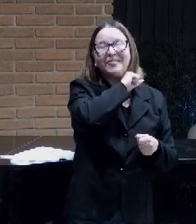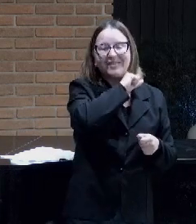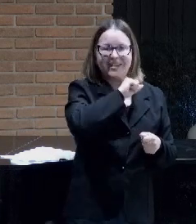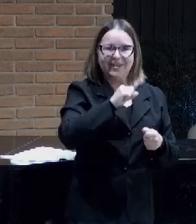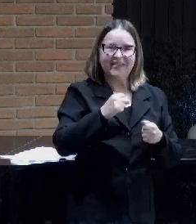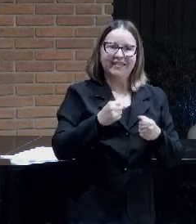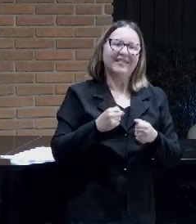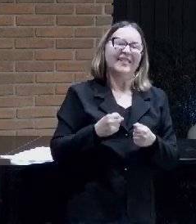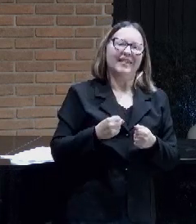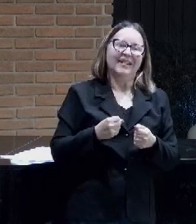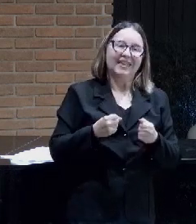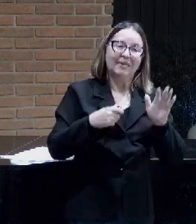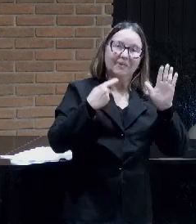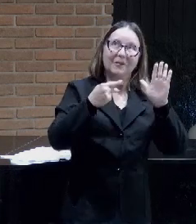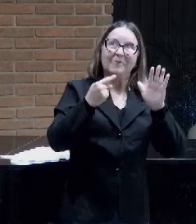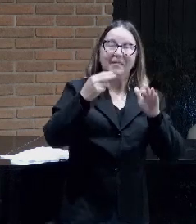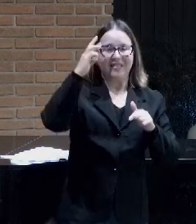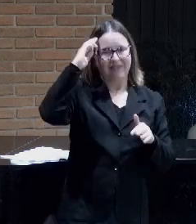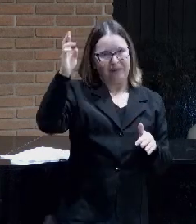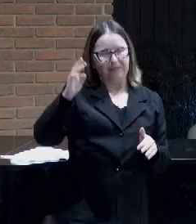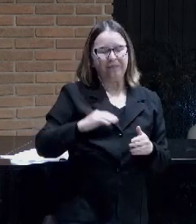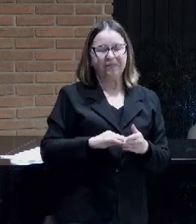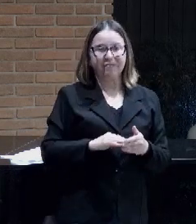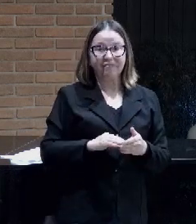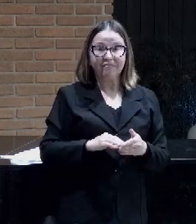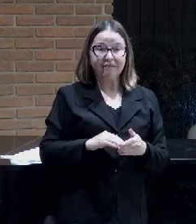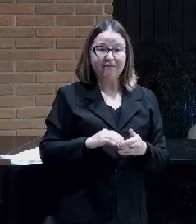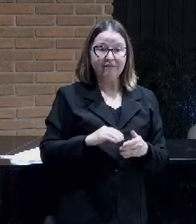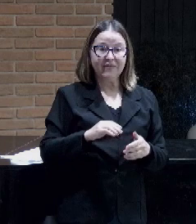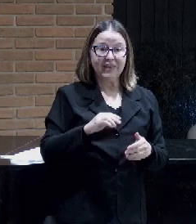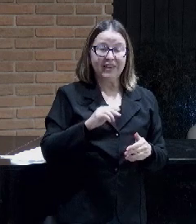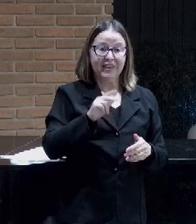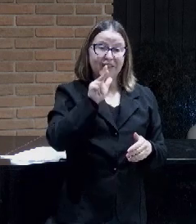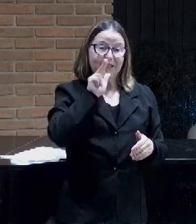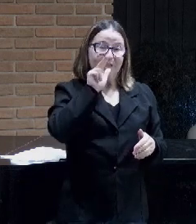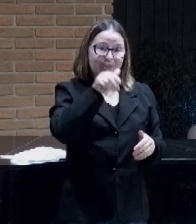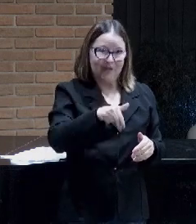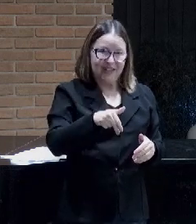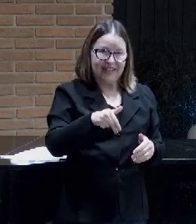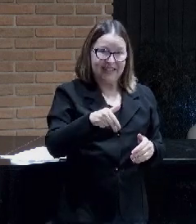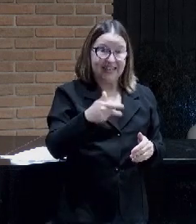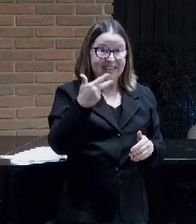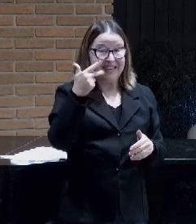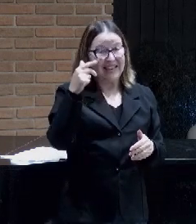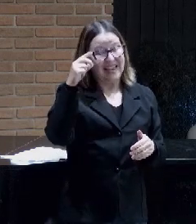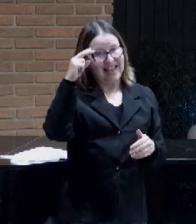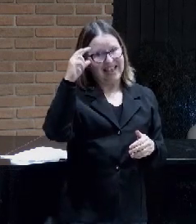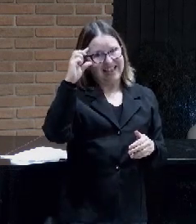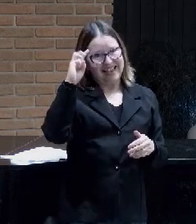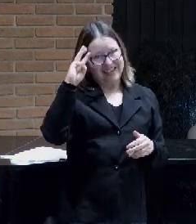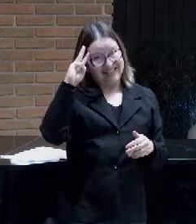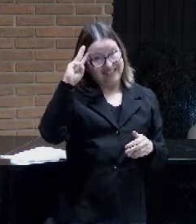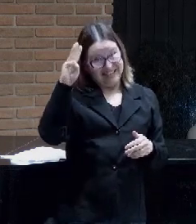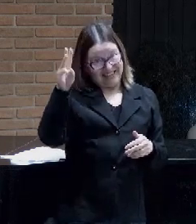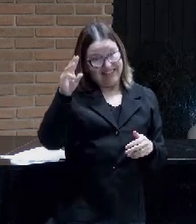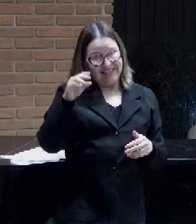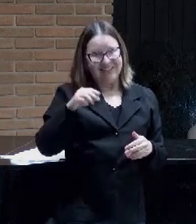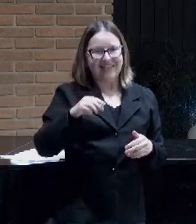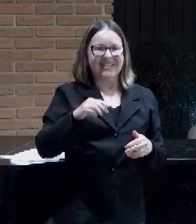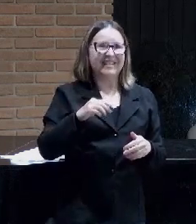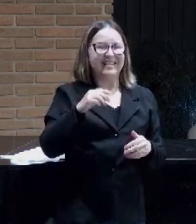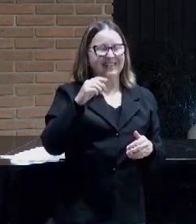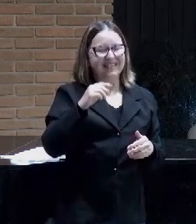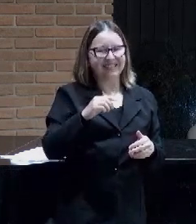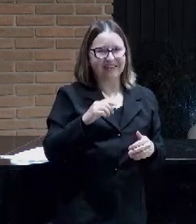Jonas. E Jonas esteve 3 dias e 3 noites no ventre do peixe. Vamos orar, irmãos? Senhor,